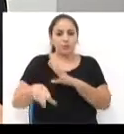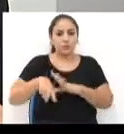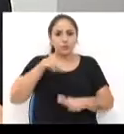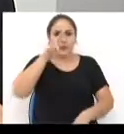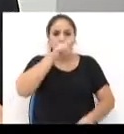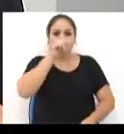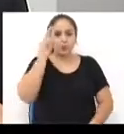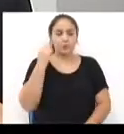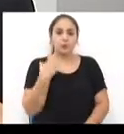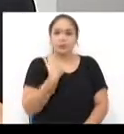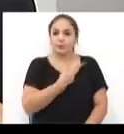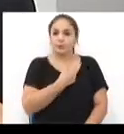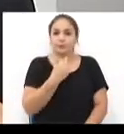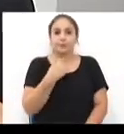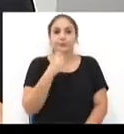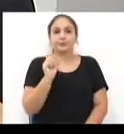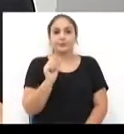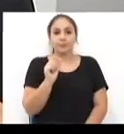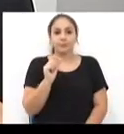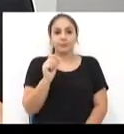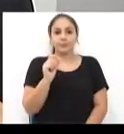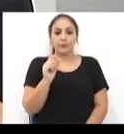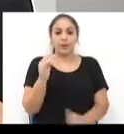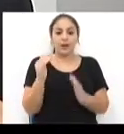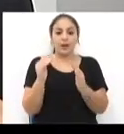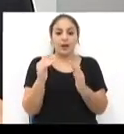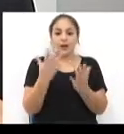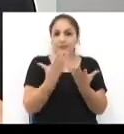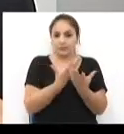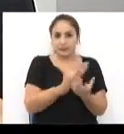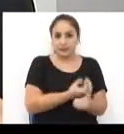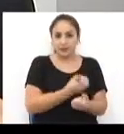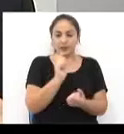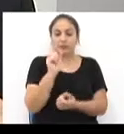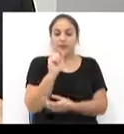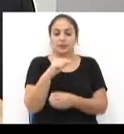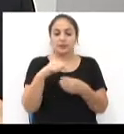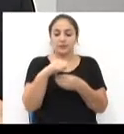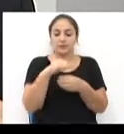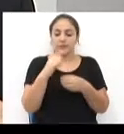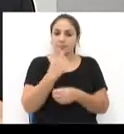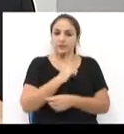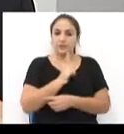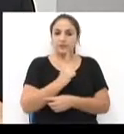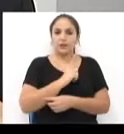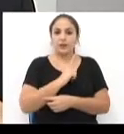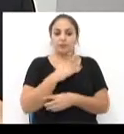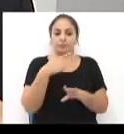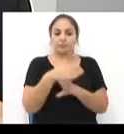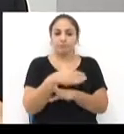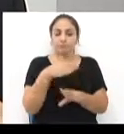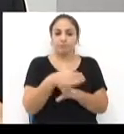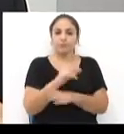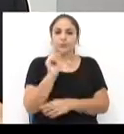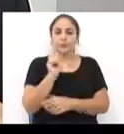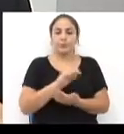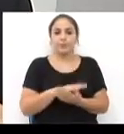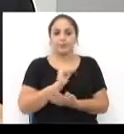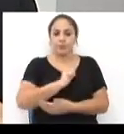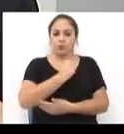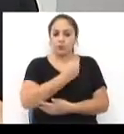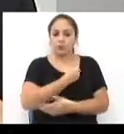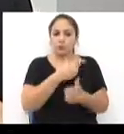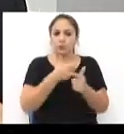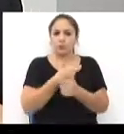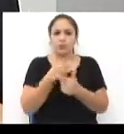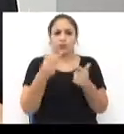poder público. Mas o que nós não podemos concordar é que a cidade tem presenciado um